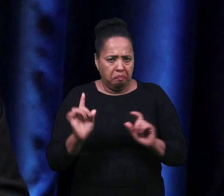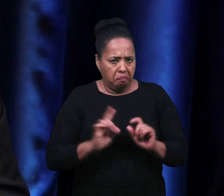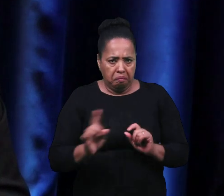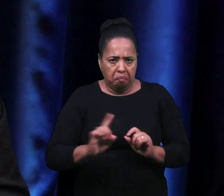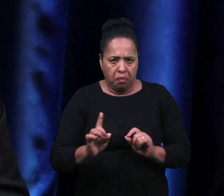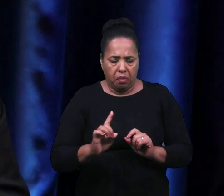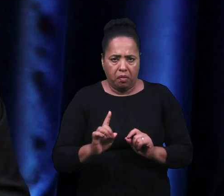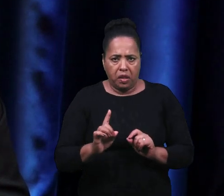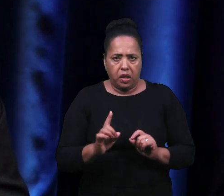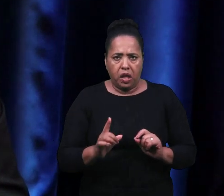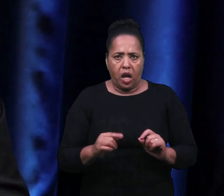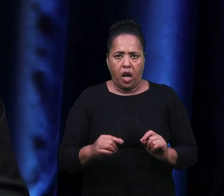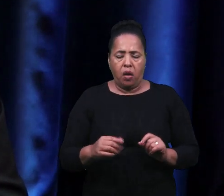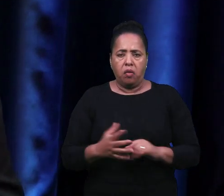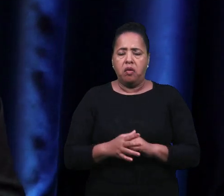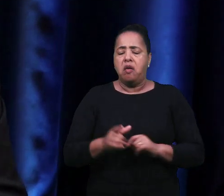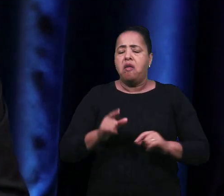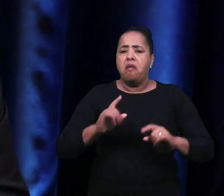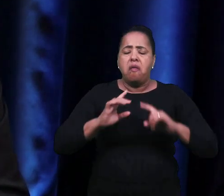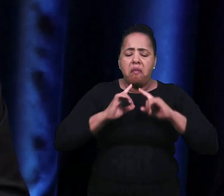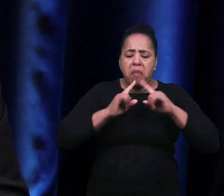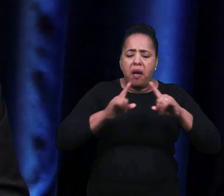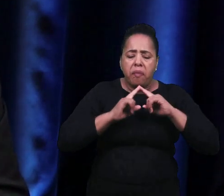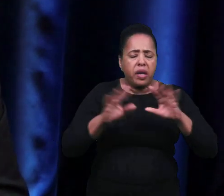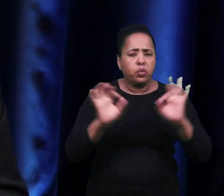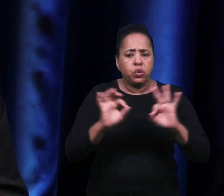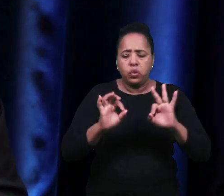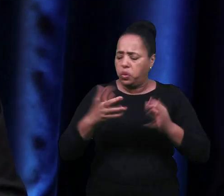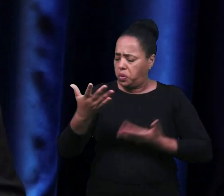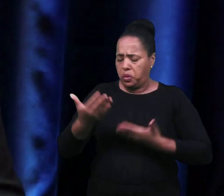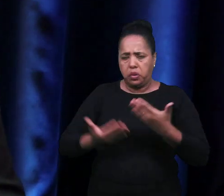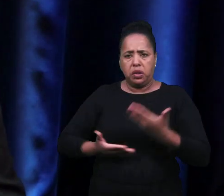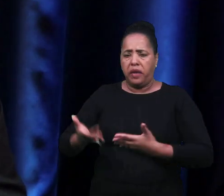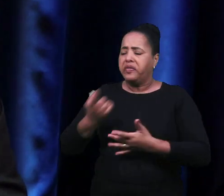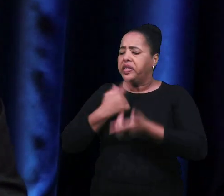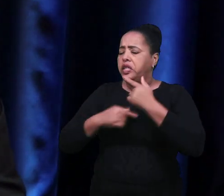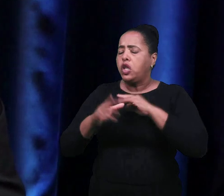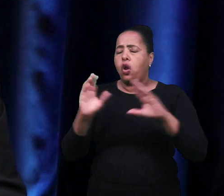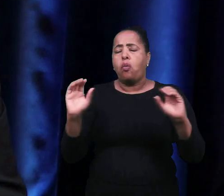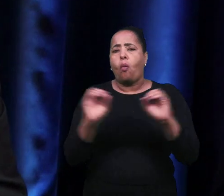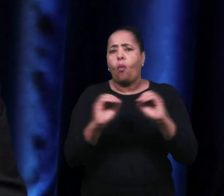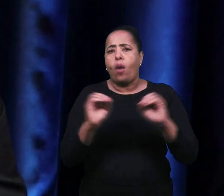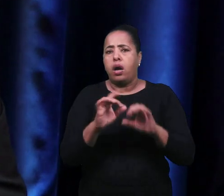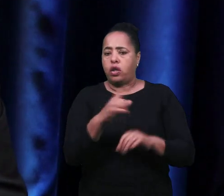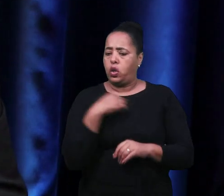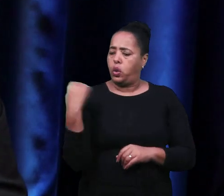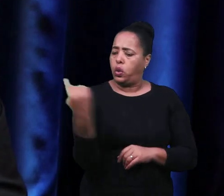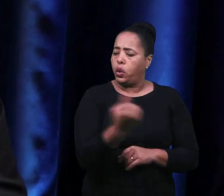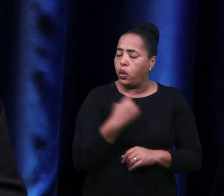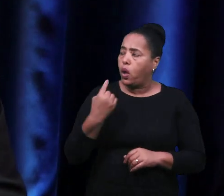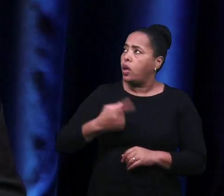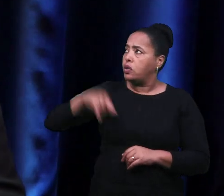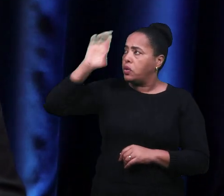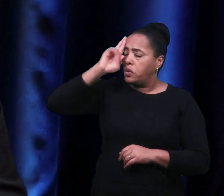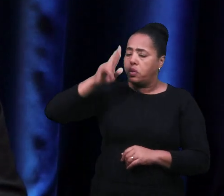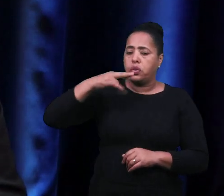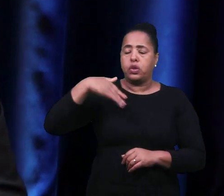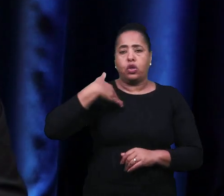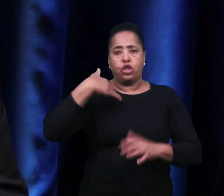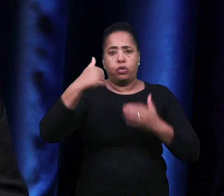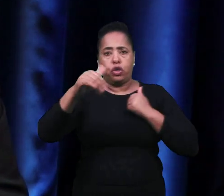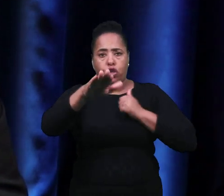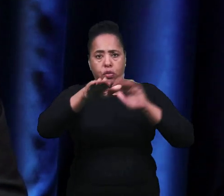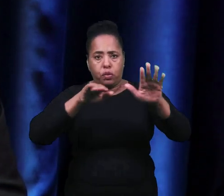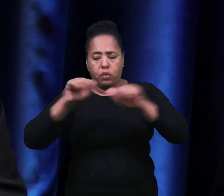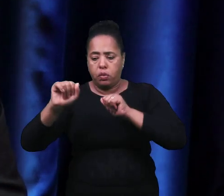que contradizer, o que questionar, é servo, né? Não tem vontade. Nós fomos chamados para sermos